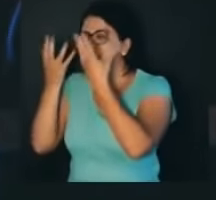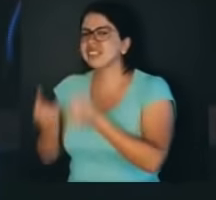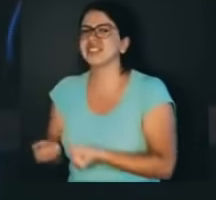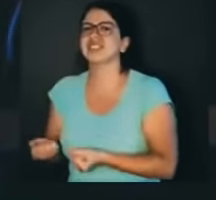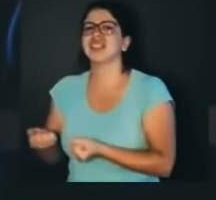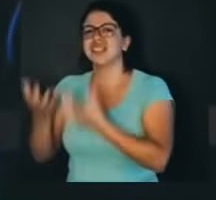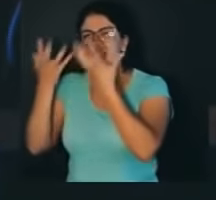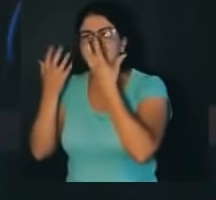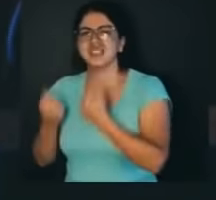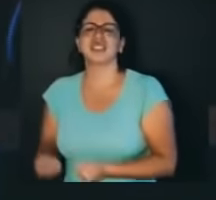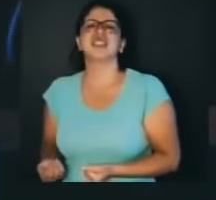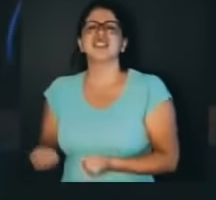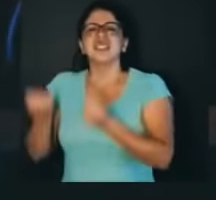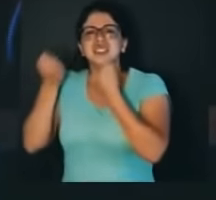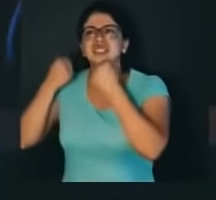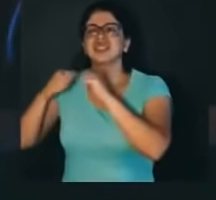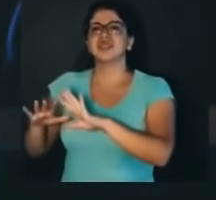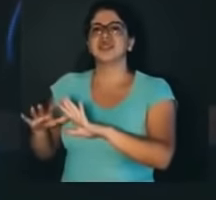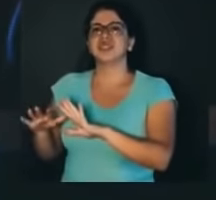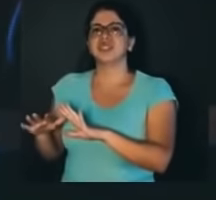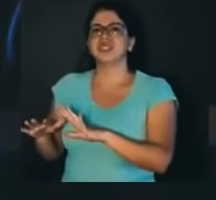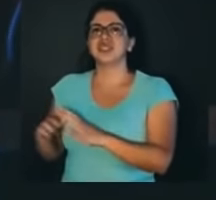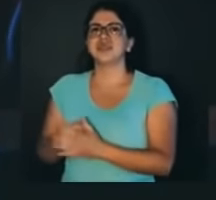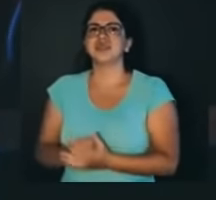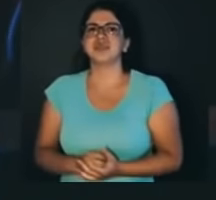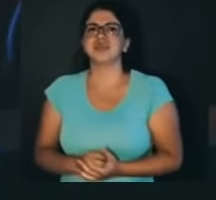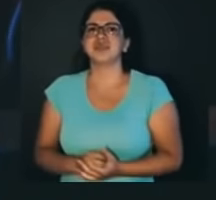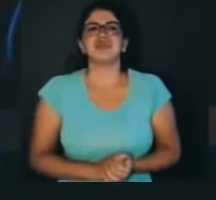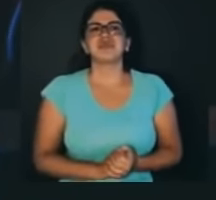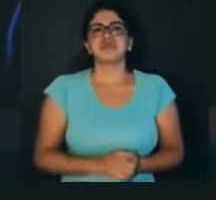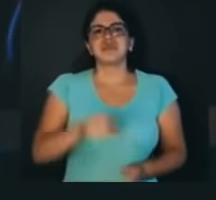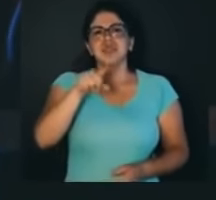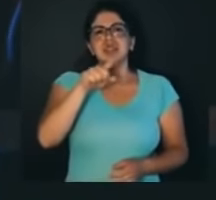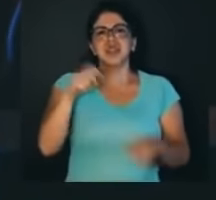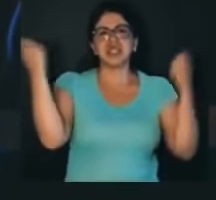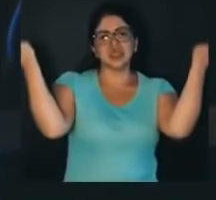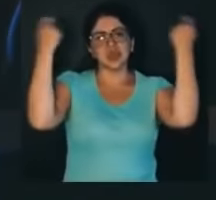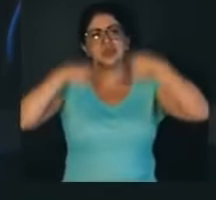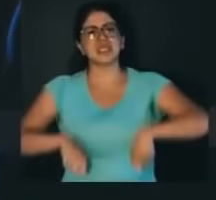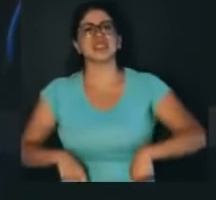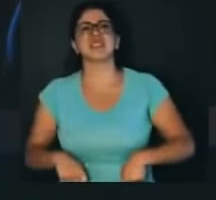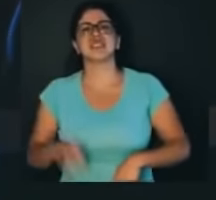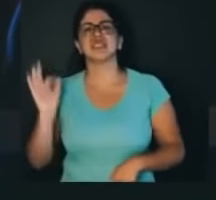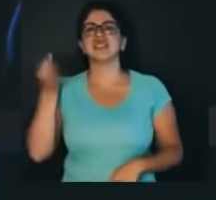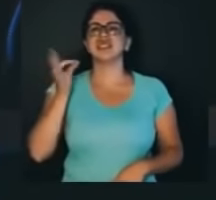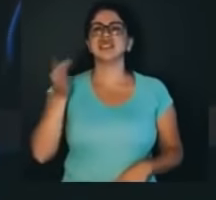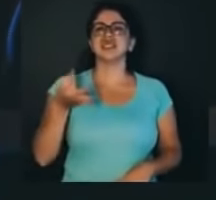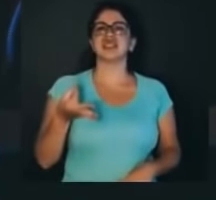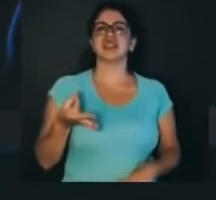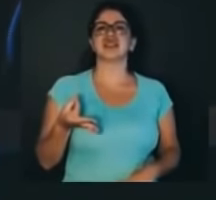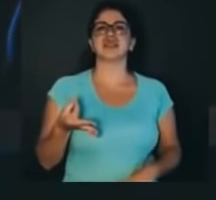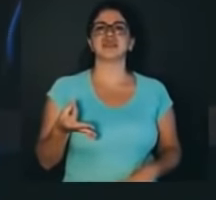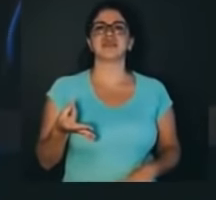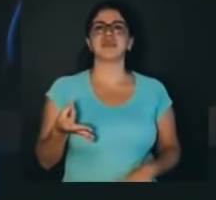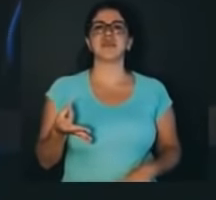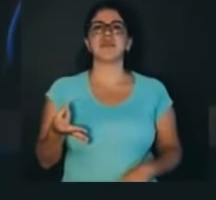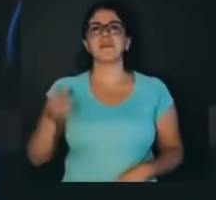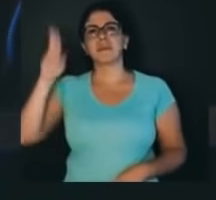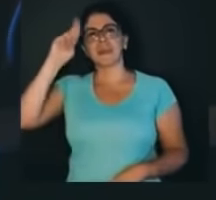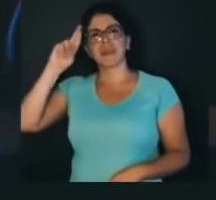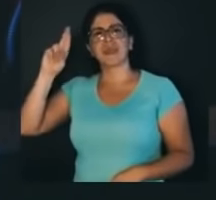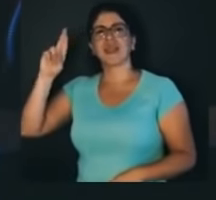Jesus. Porque você é capaz, sim. Porque o Senhor disse que você tem